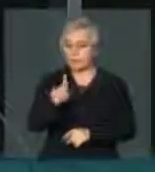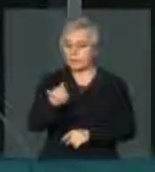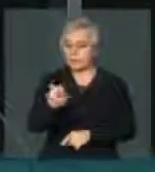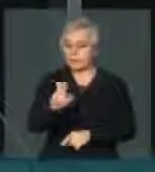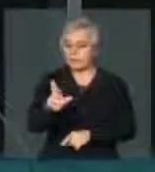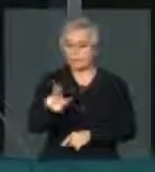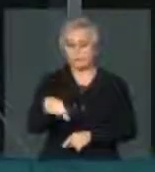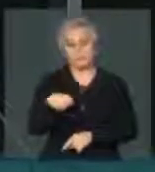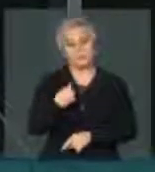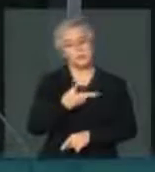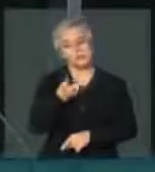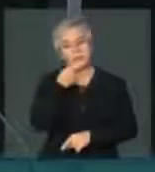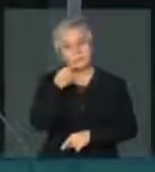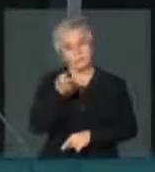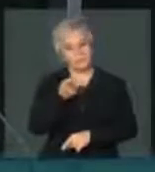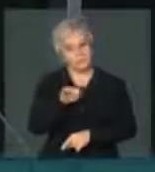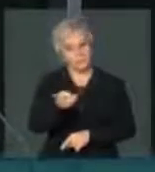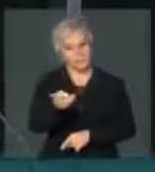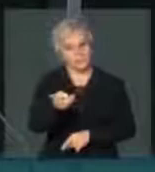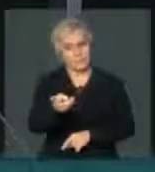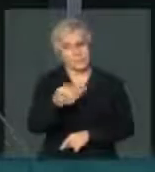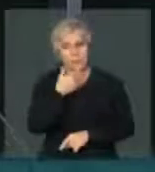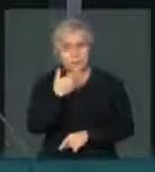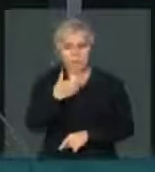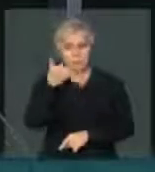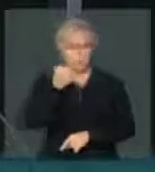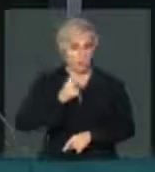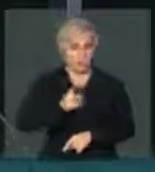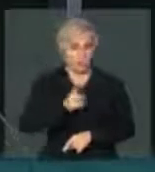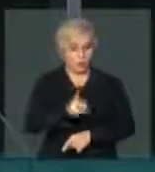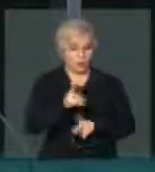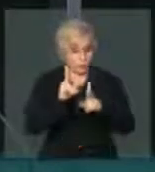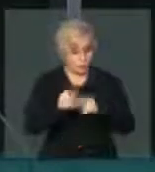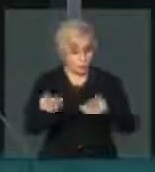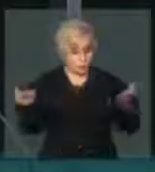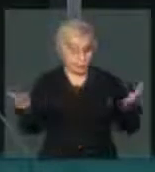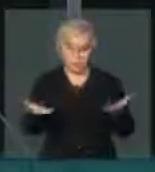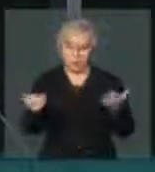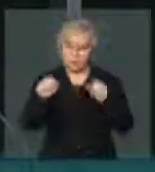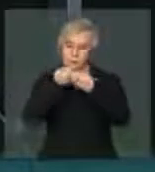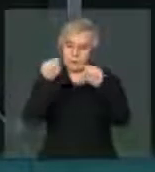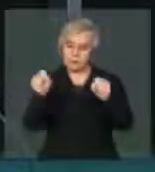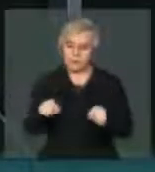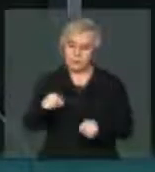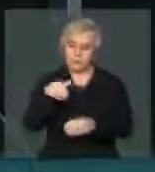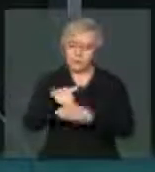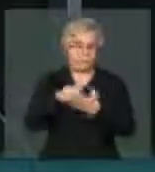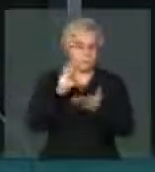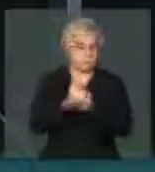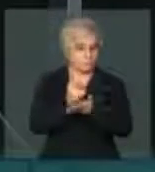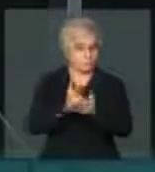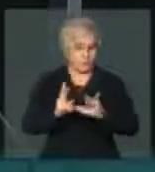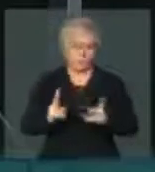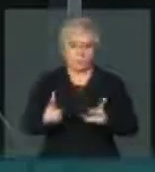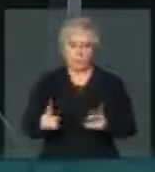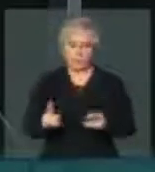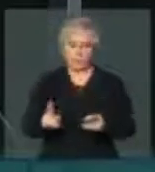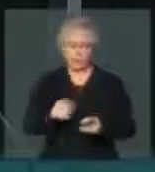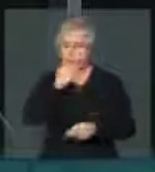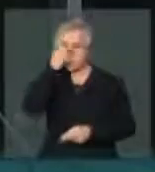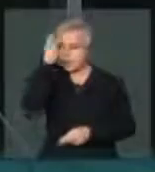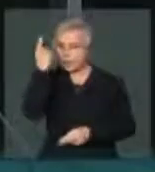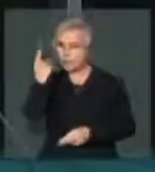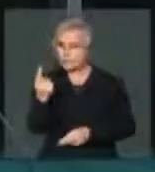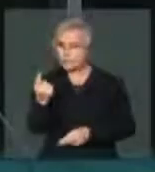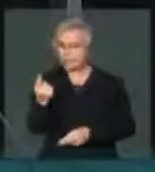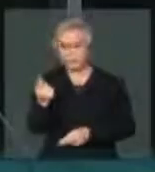insistir nesse argumento. É melhor manter o sistema eleitoral como ele está. O eleitor que